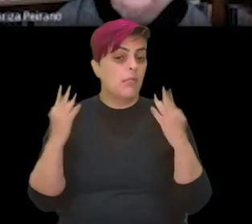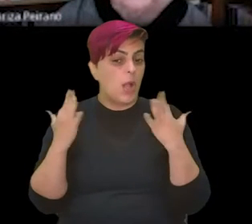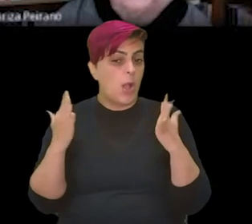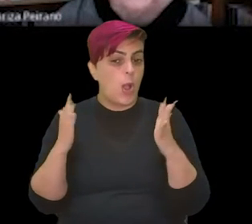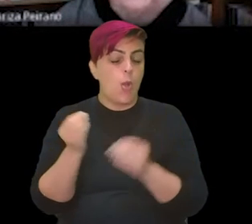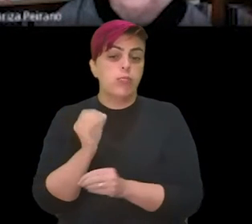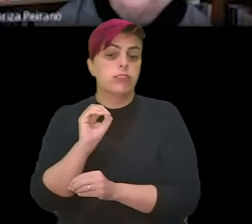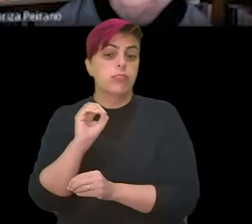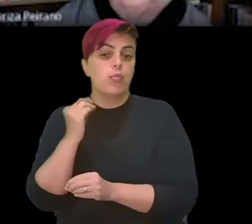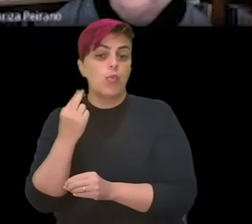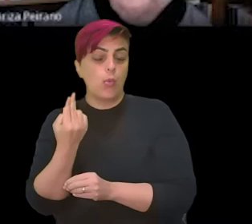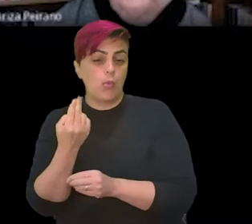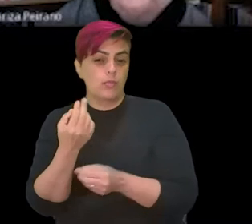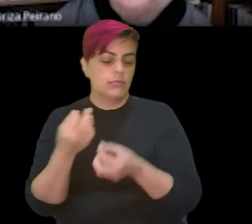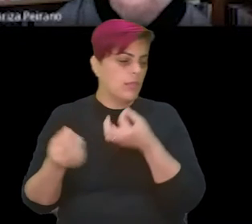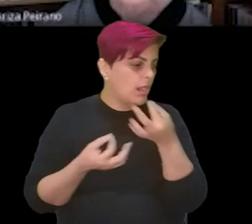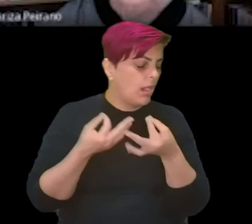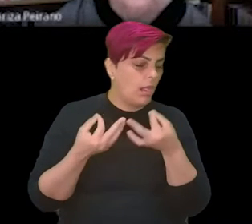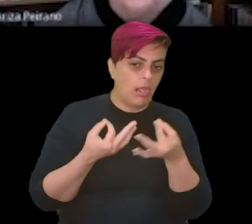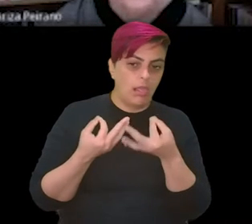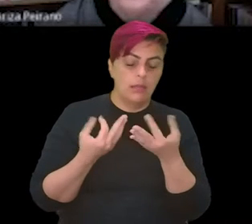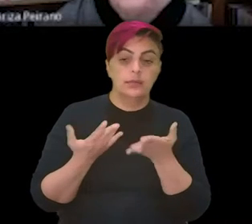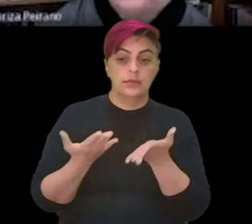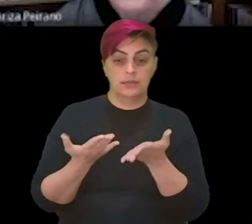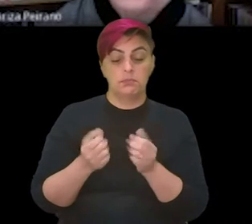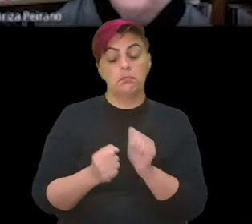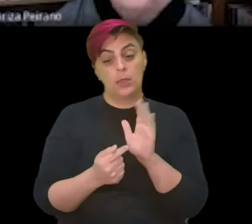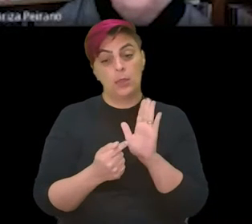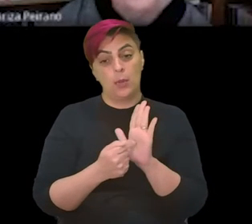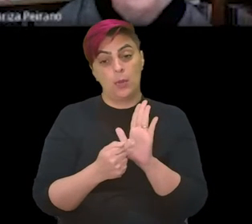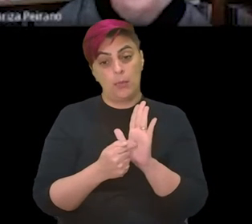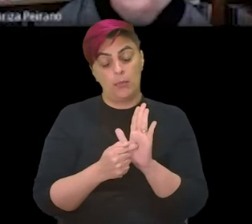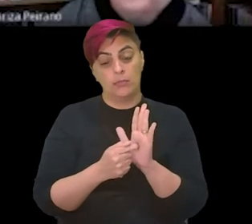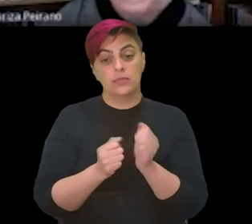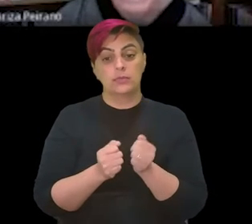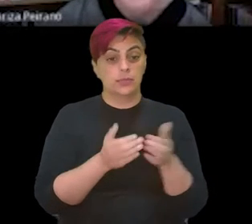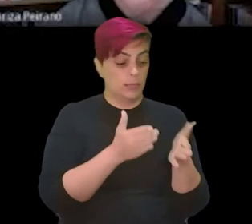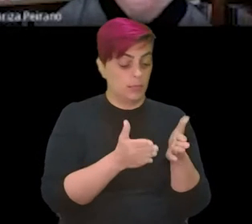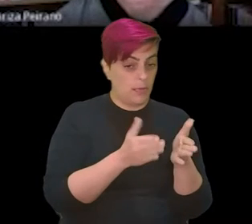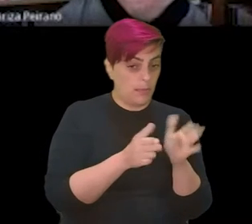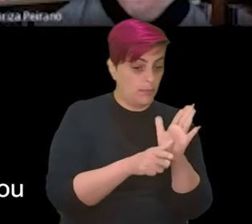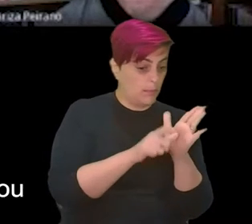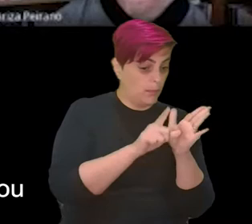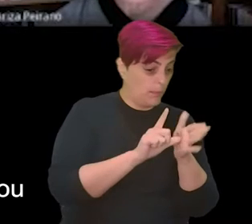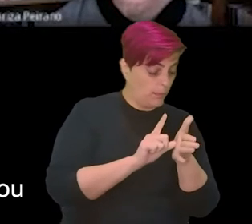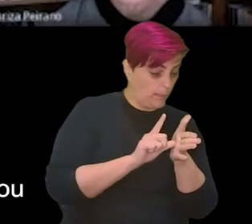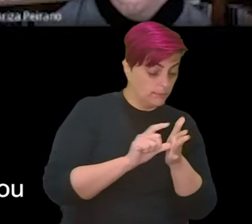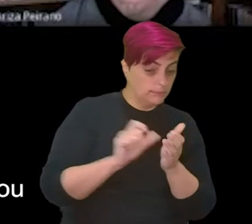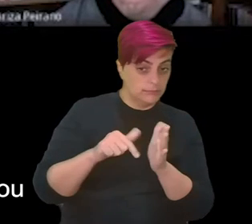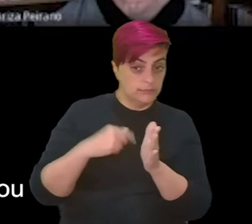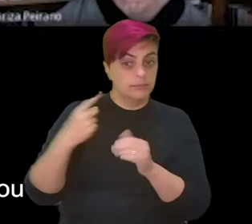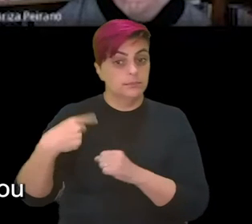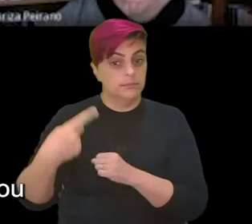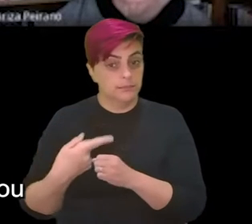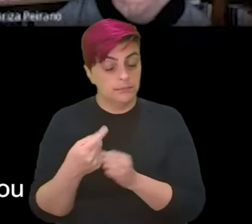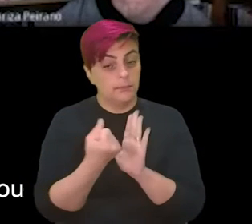marcou a antropologia como um antes e um depois, antes e depois de Argonautas. O reconhecimento